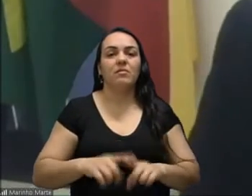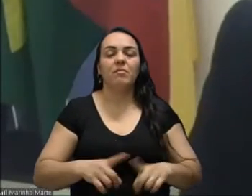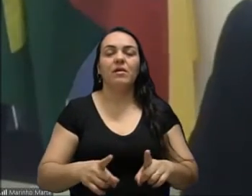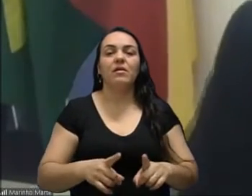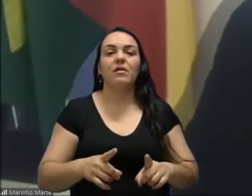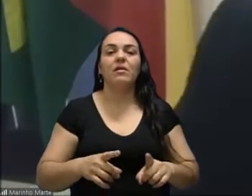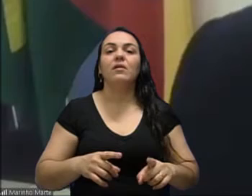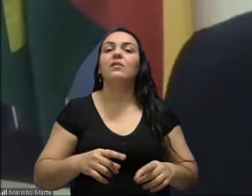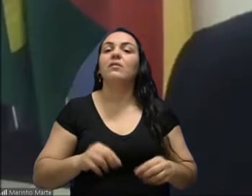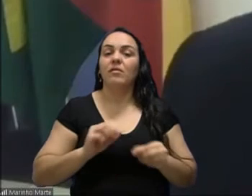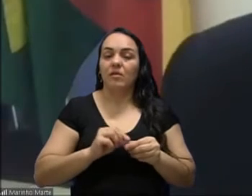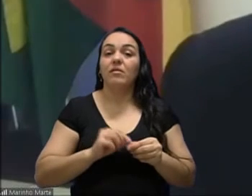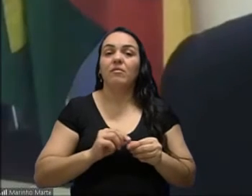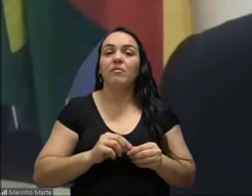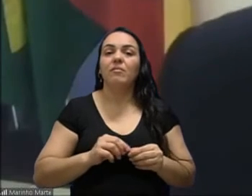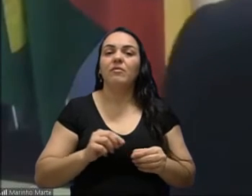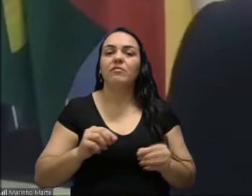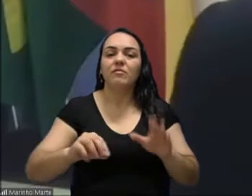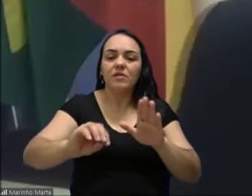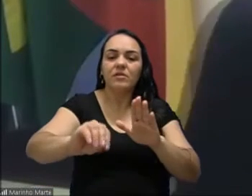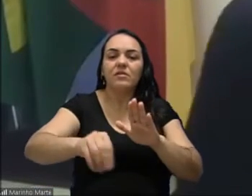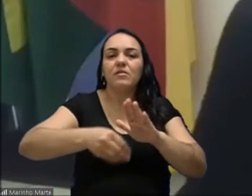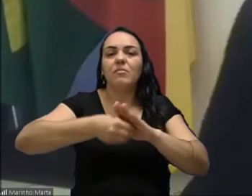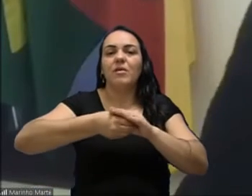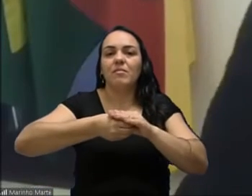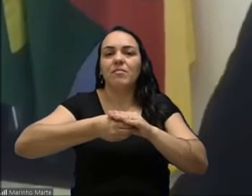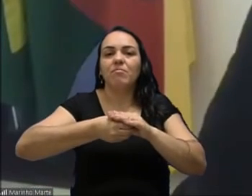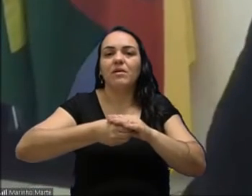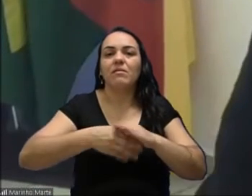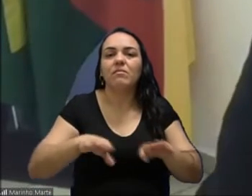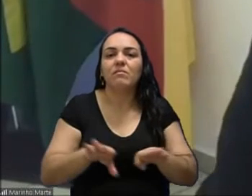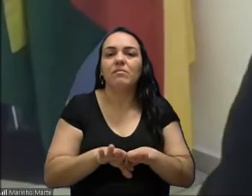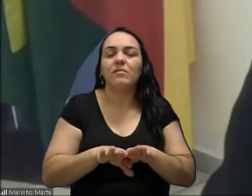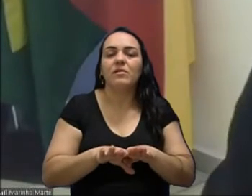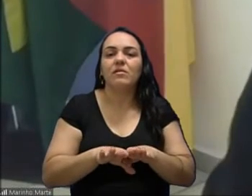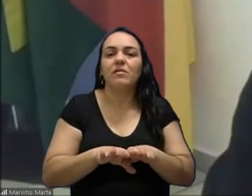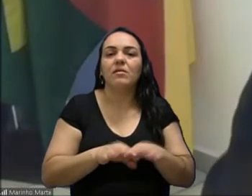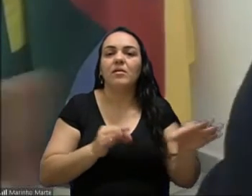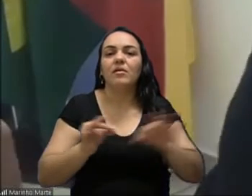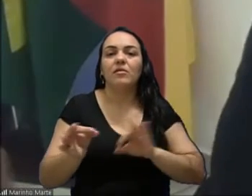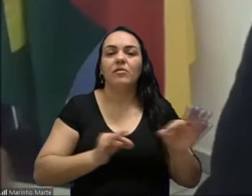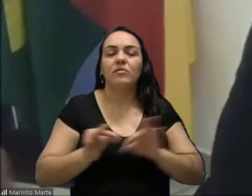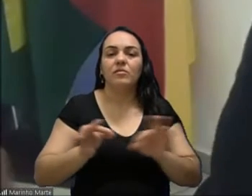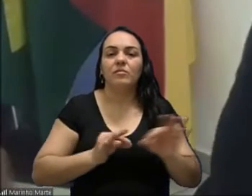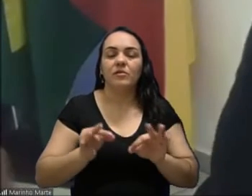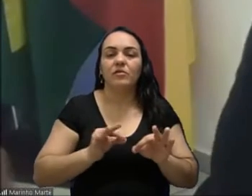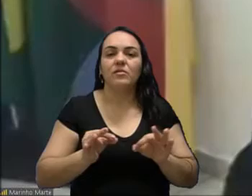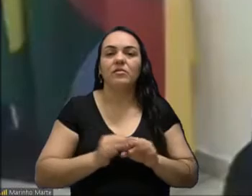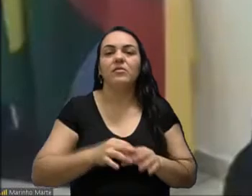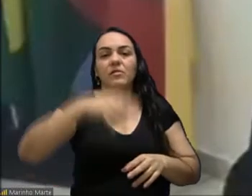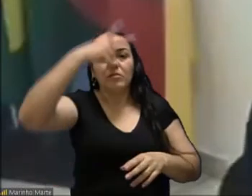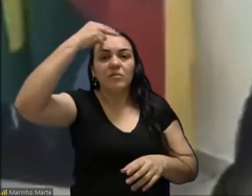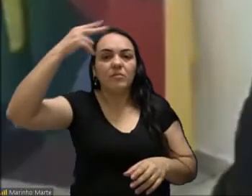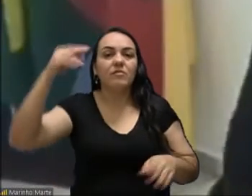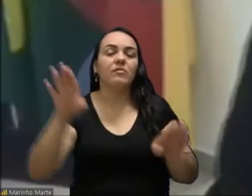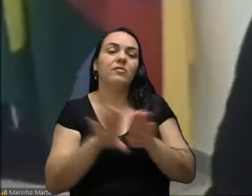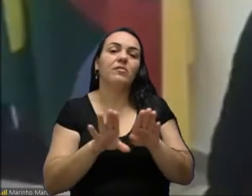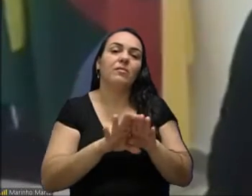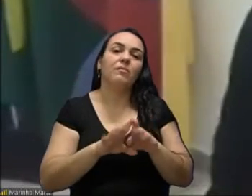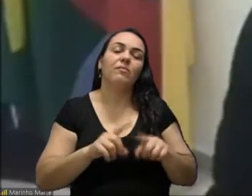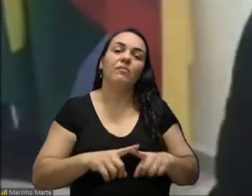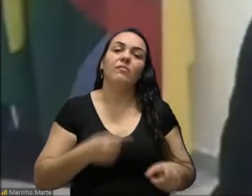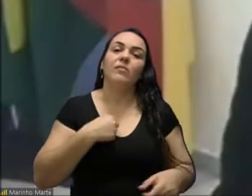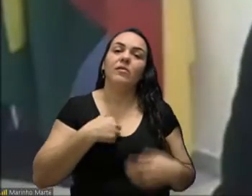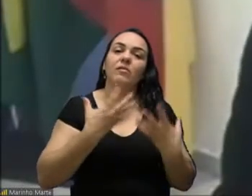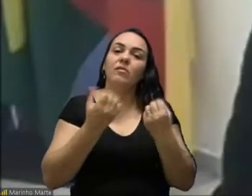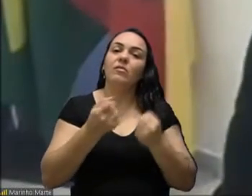executivo se pode emendá-lo aí sim que vereador deve na medida do possível apresentar um projeto o que eu queria